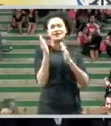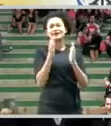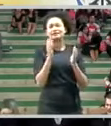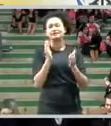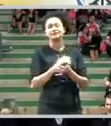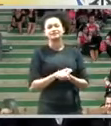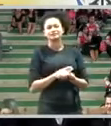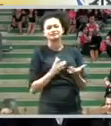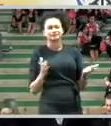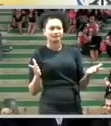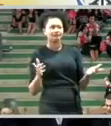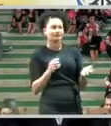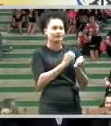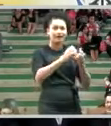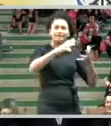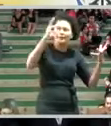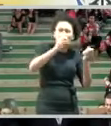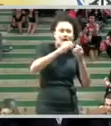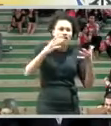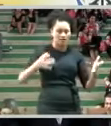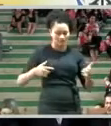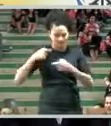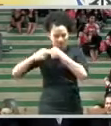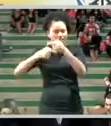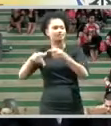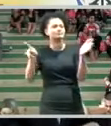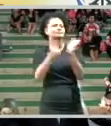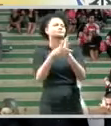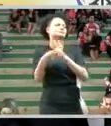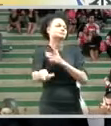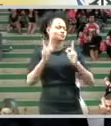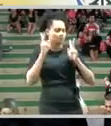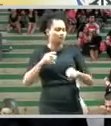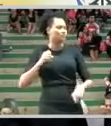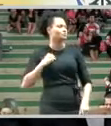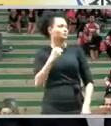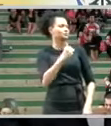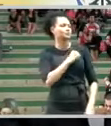Quer pipocar, meu filho? Faça parte da geração de Samuel.